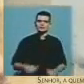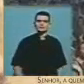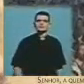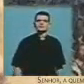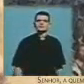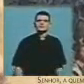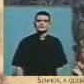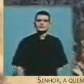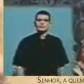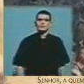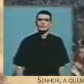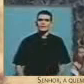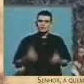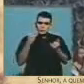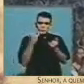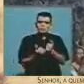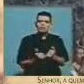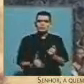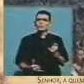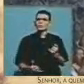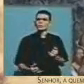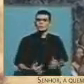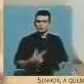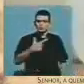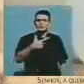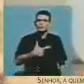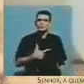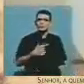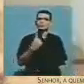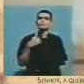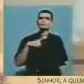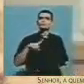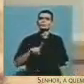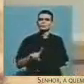em quase 2.000 línguas, as orações são